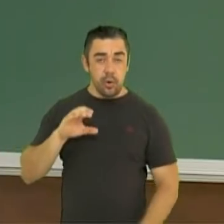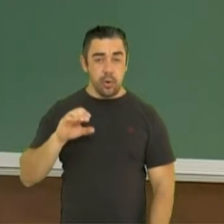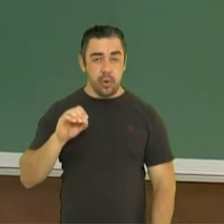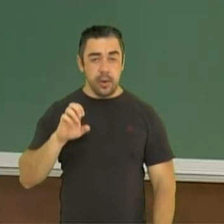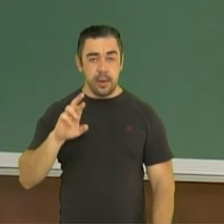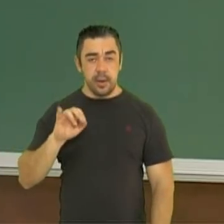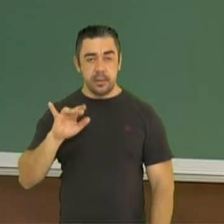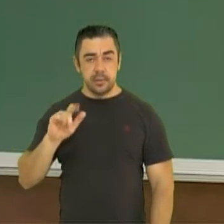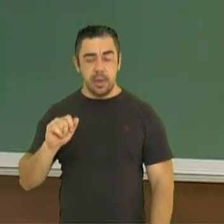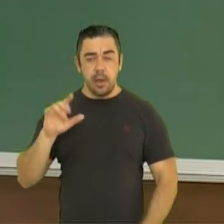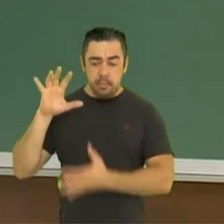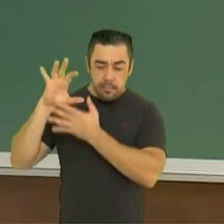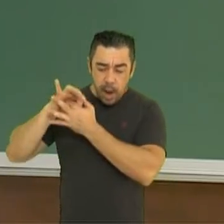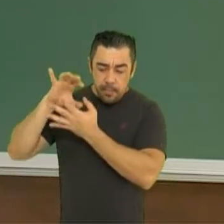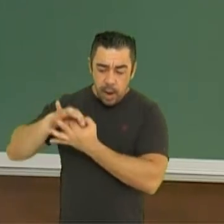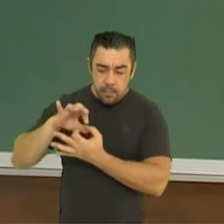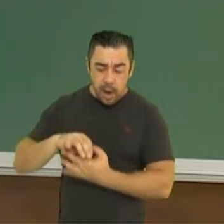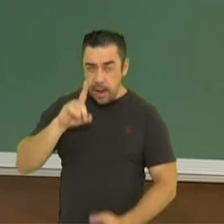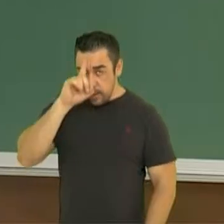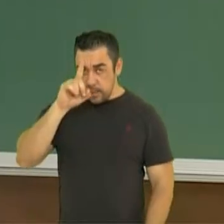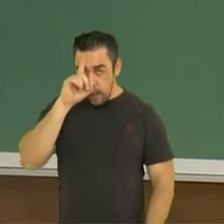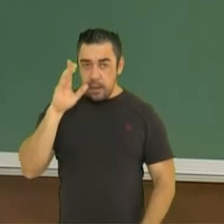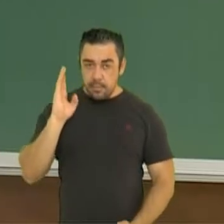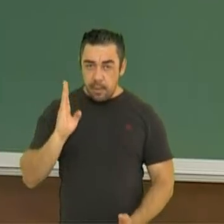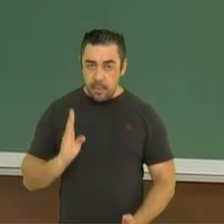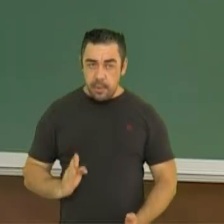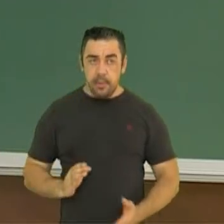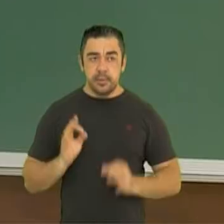relação lógica das ideias que você está apresentando.